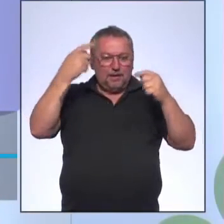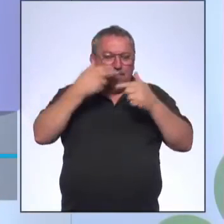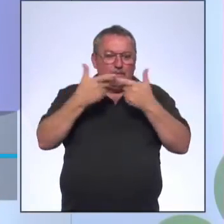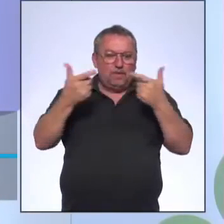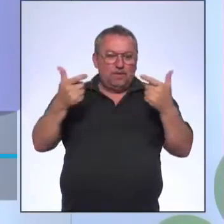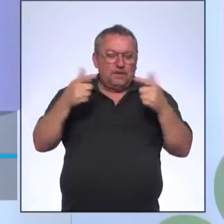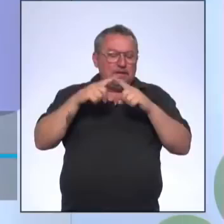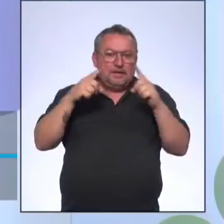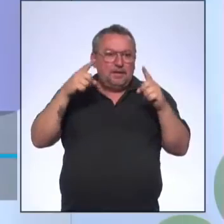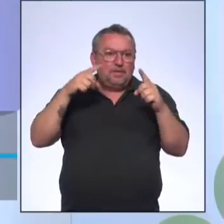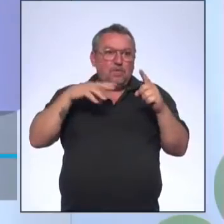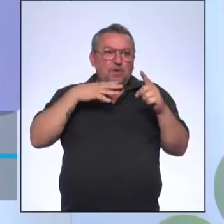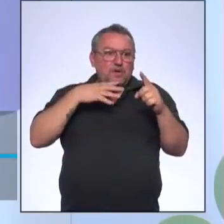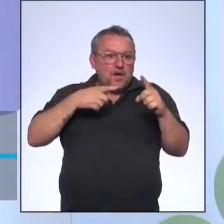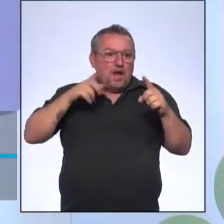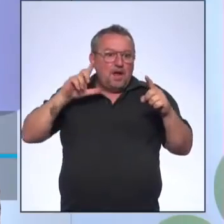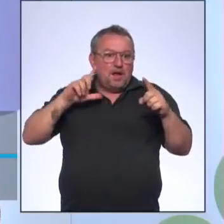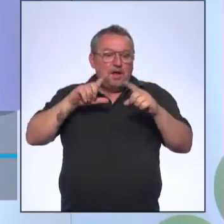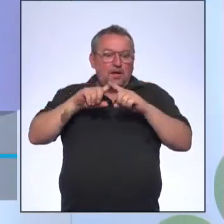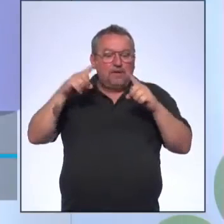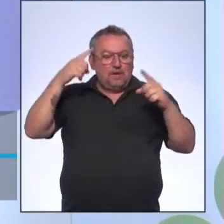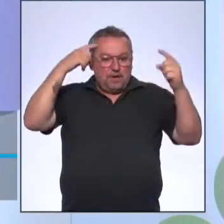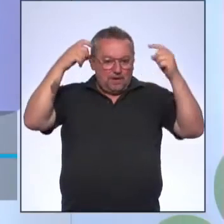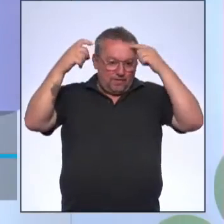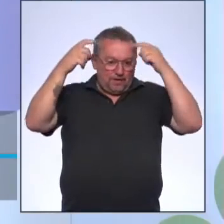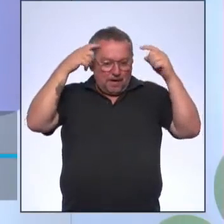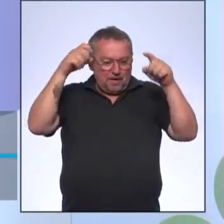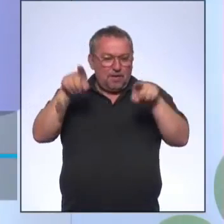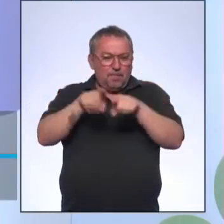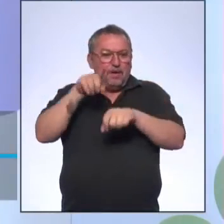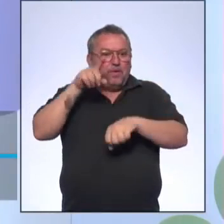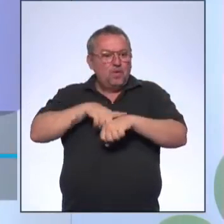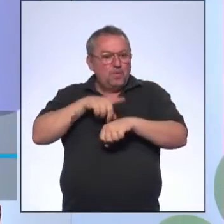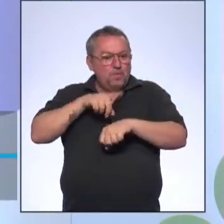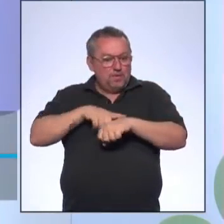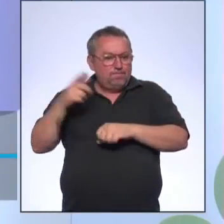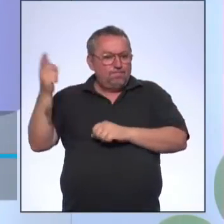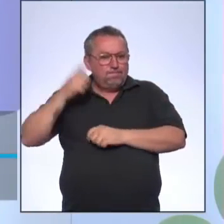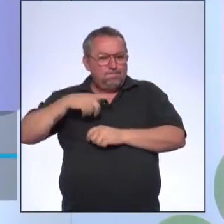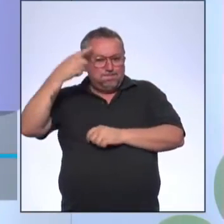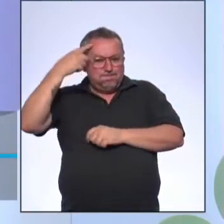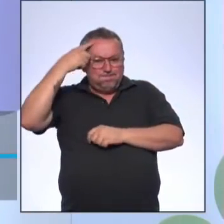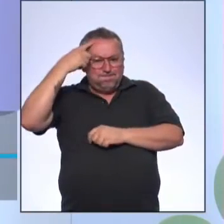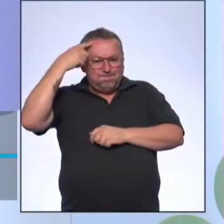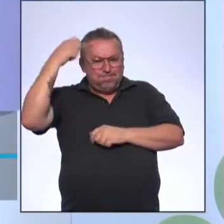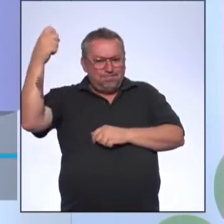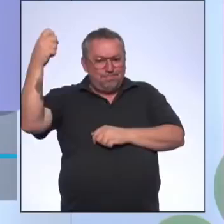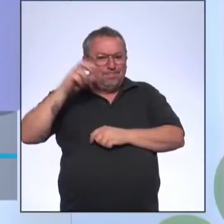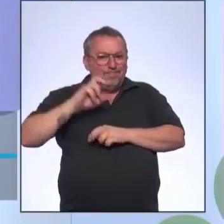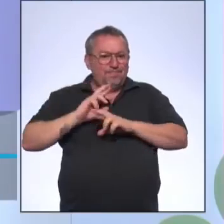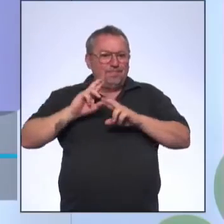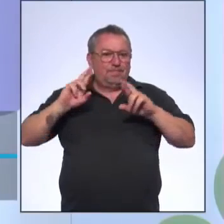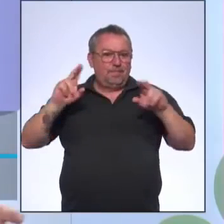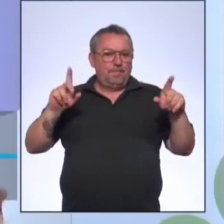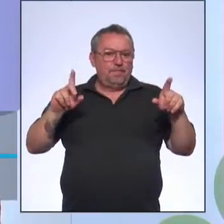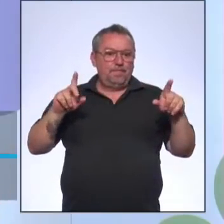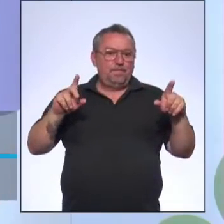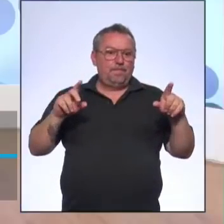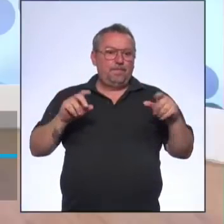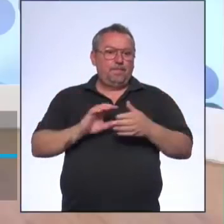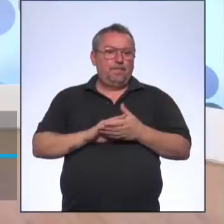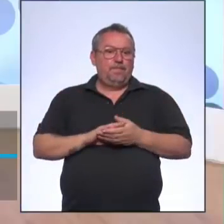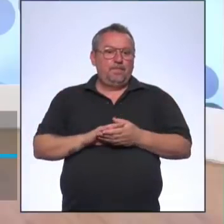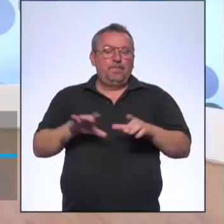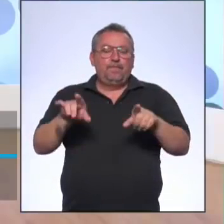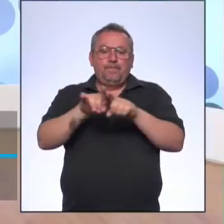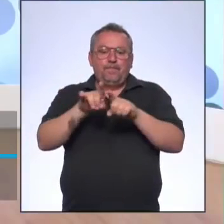planejamento prévio, ou seja, de acordo com a sua criatividade ali no momento, você cria algo diferenciado, tá? E